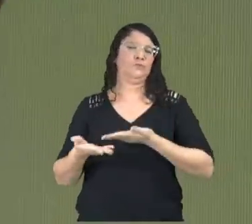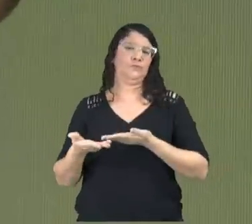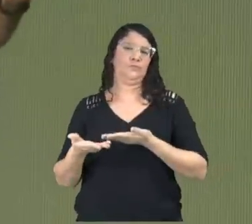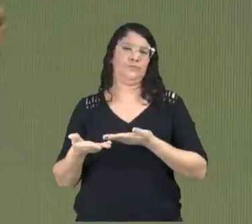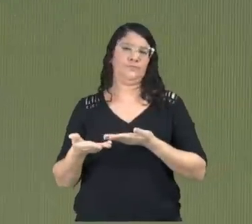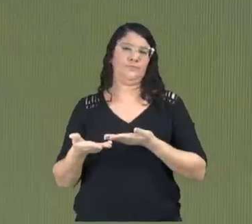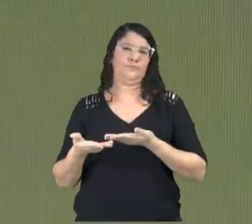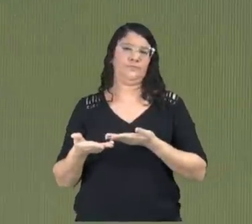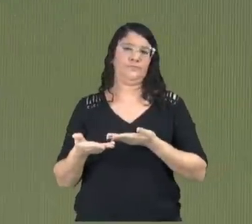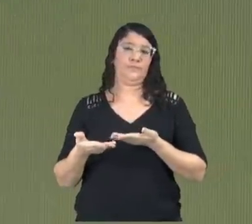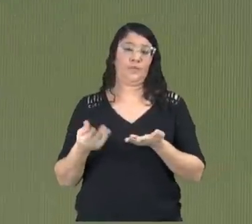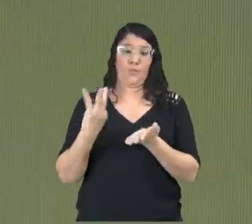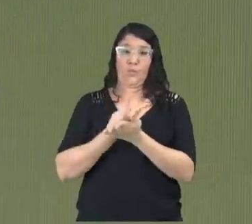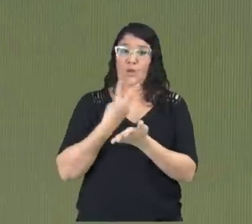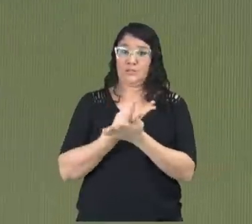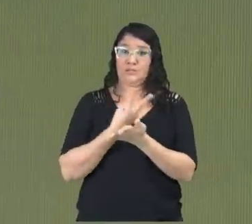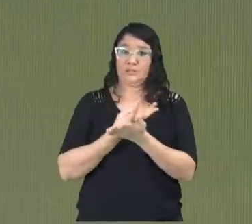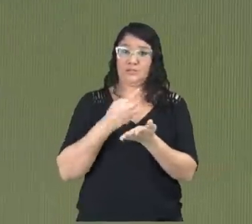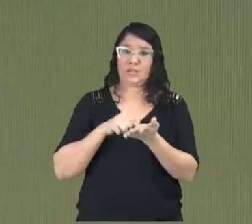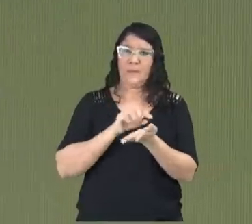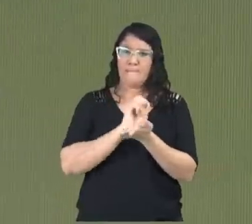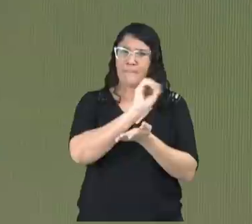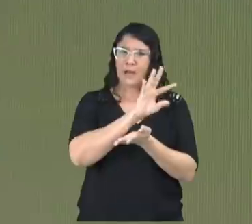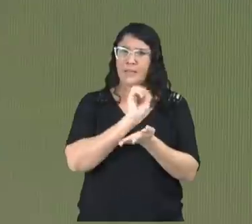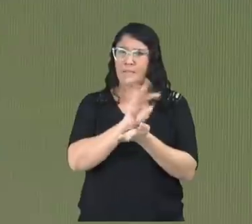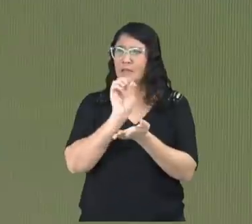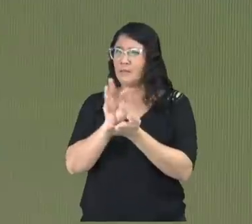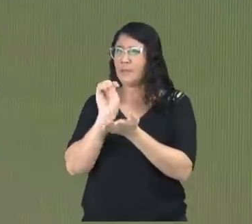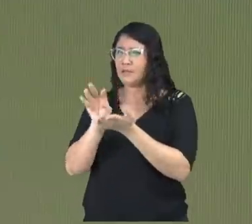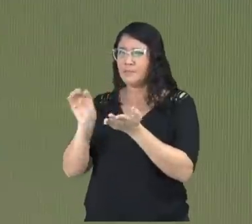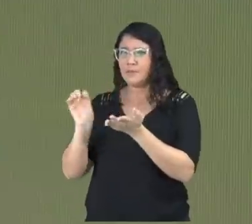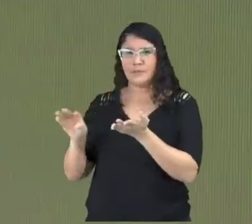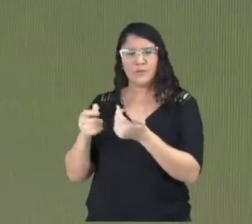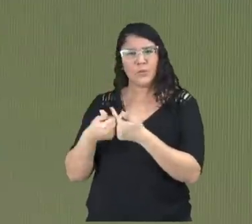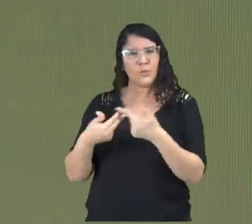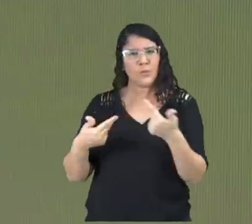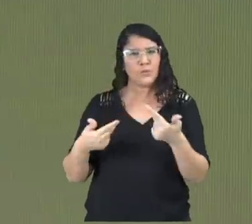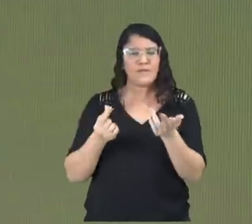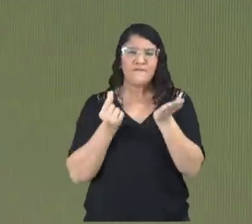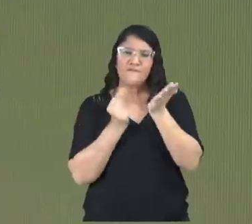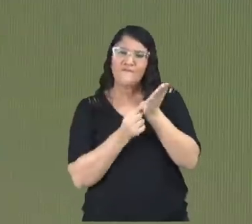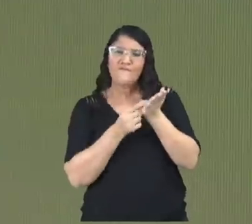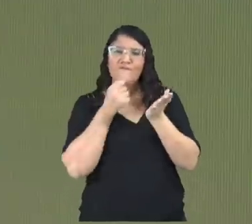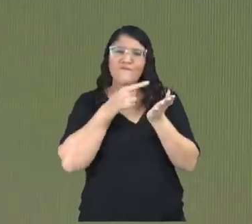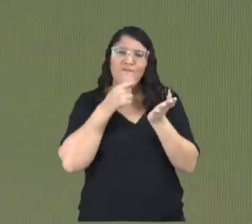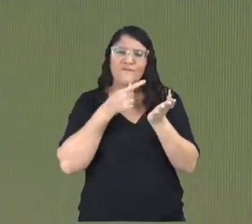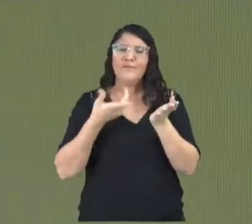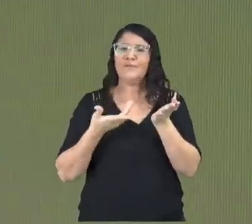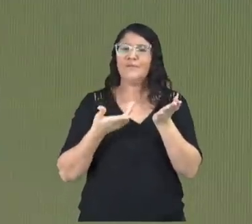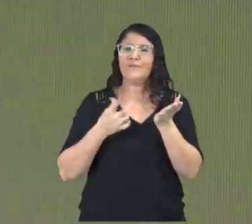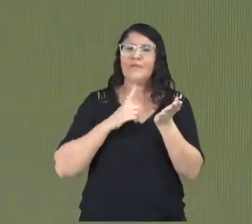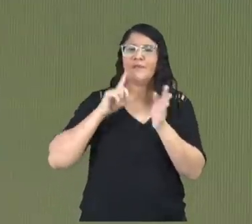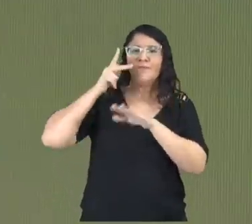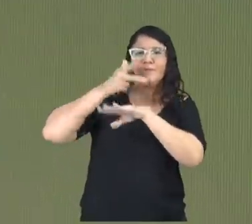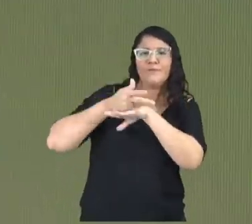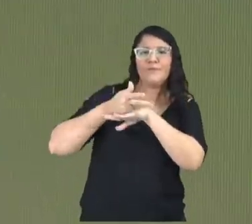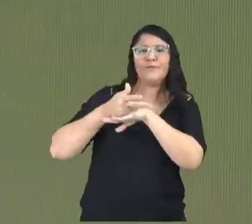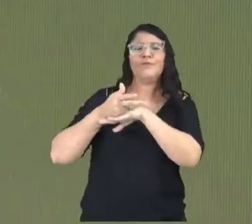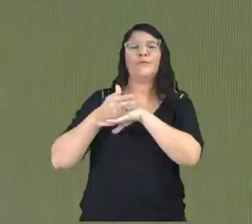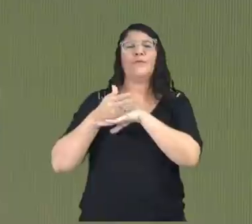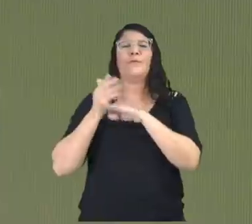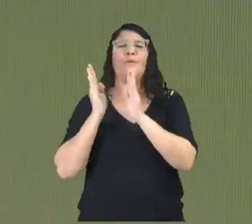pega o seu WhatsApp na semana, manda tanta coisa, não manda? Os seus grupos? Figurinha, piadinha, videozinho,